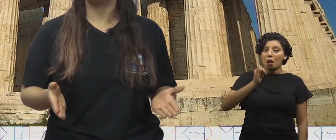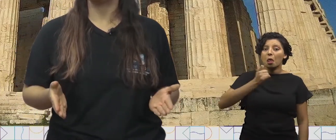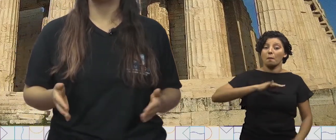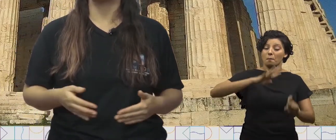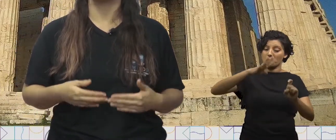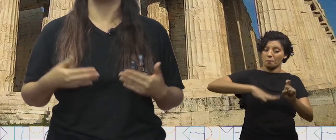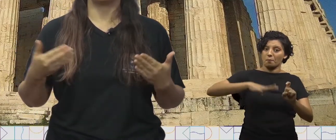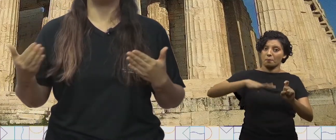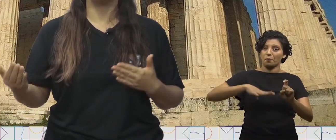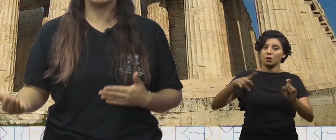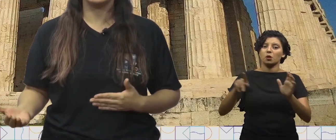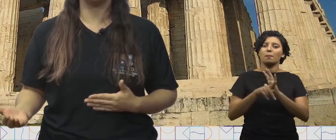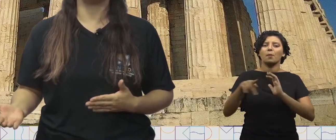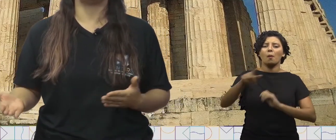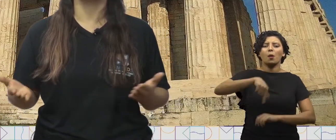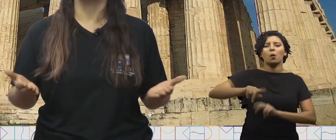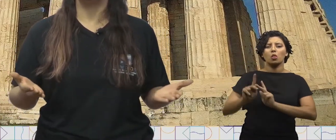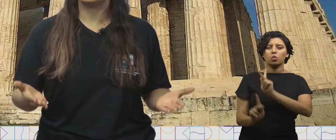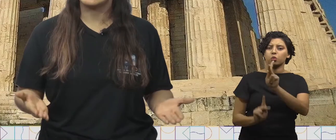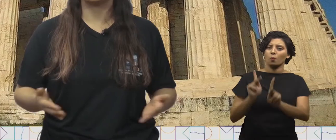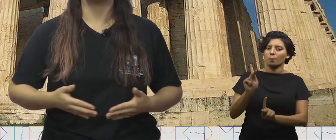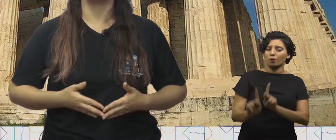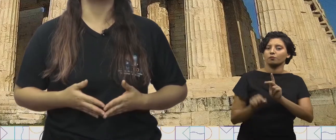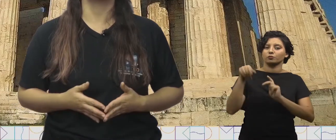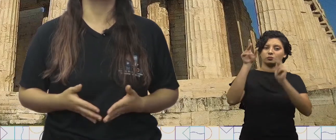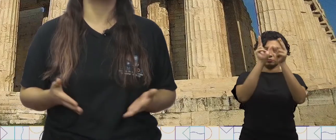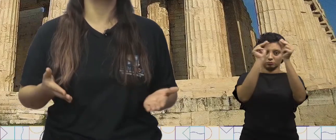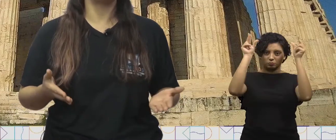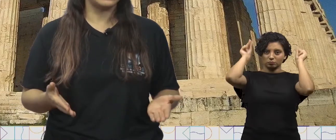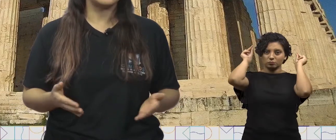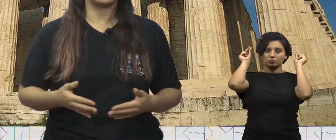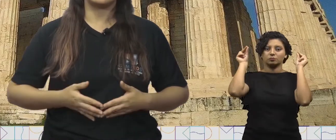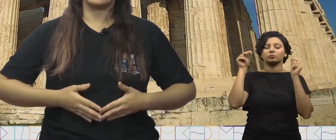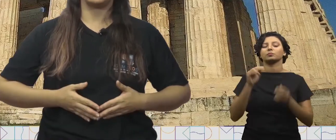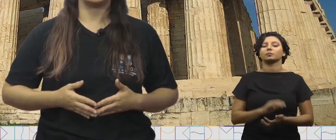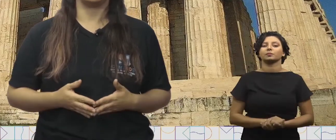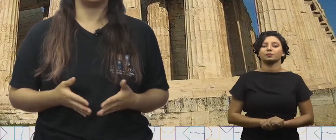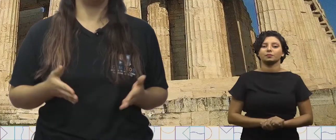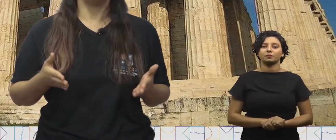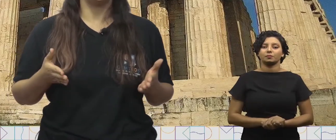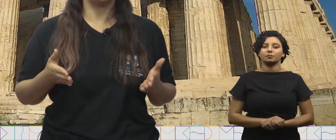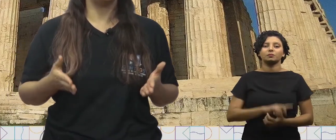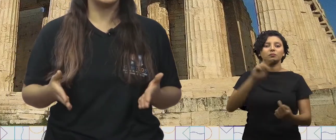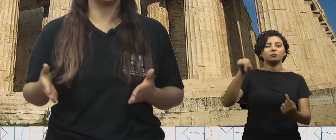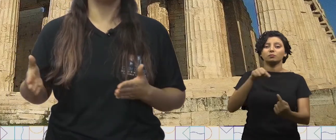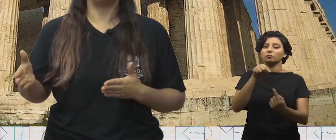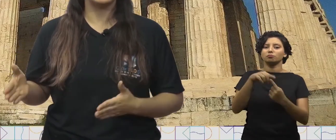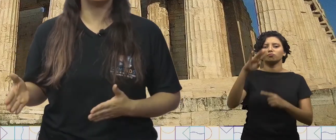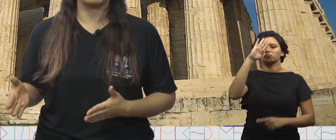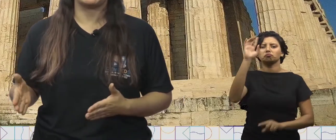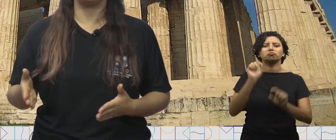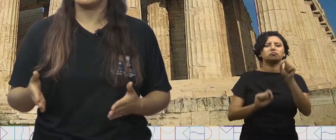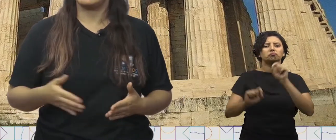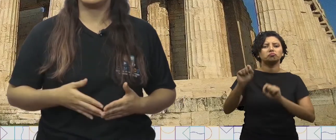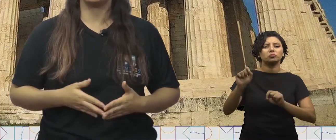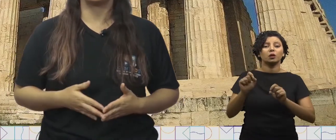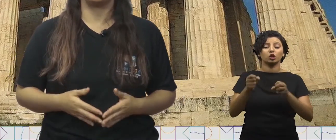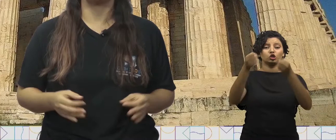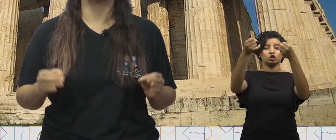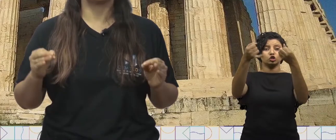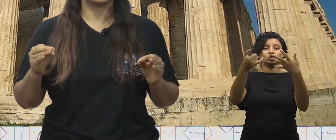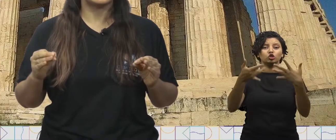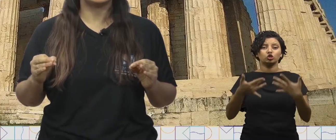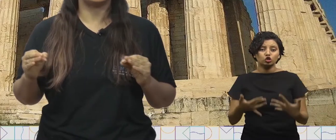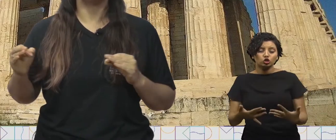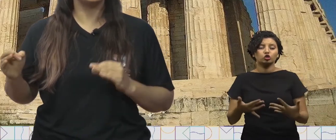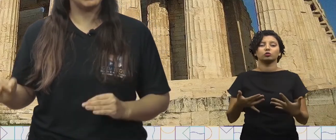que pertenciam ao imaginário da civilização da Grécia Antiga. O objetivo principal dessas